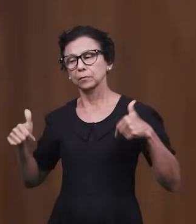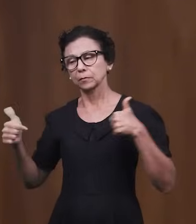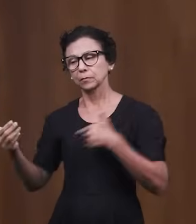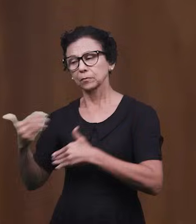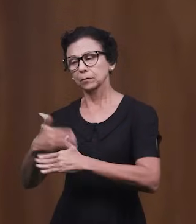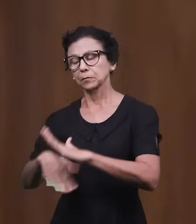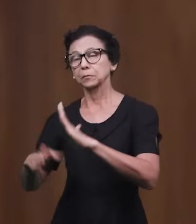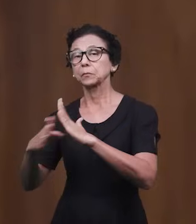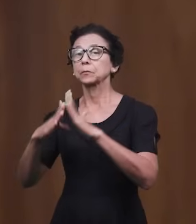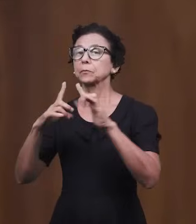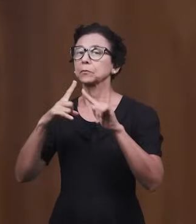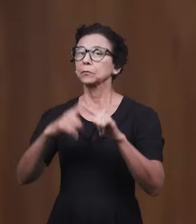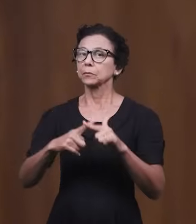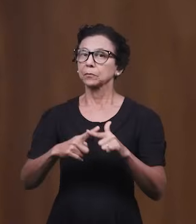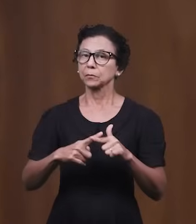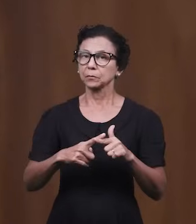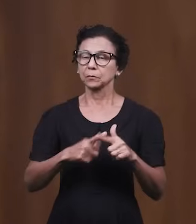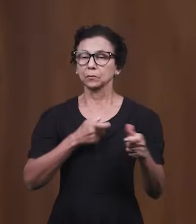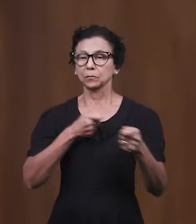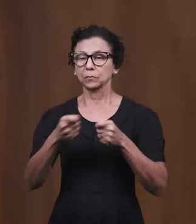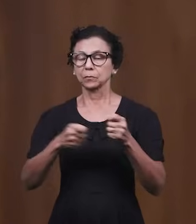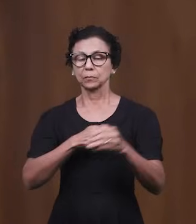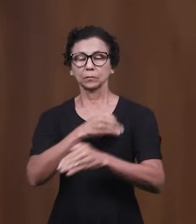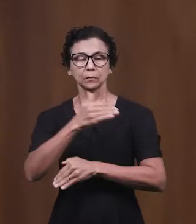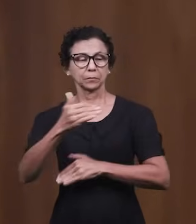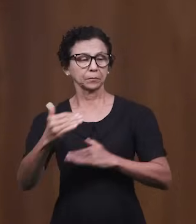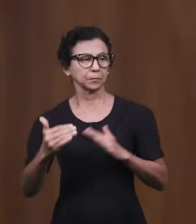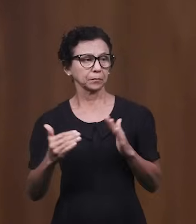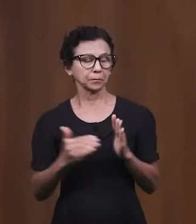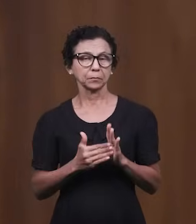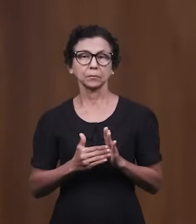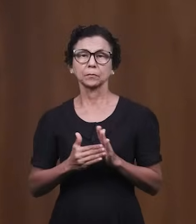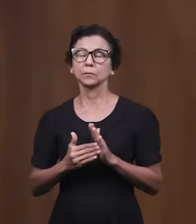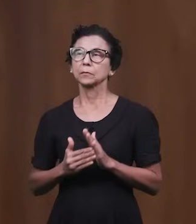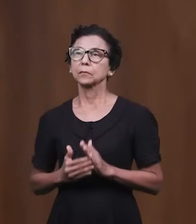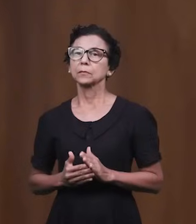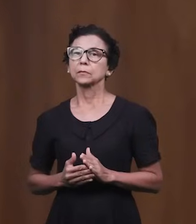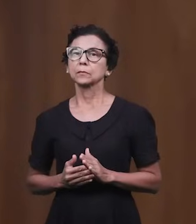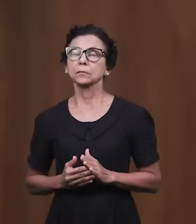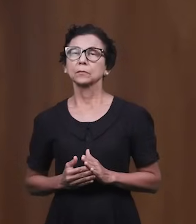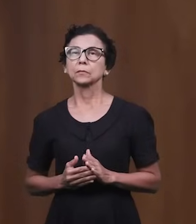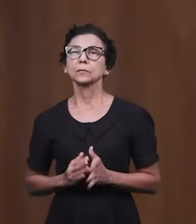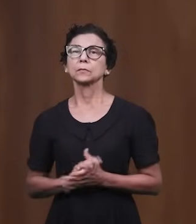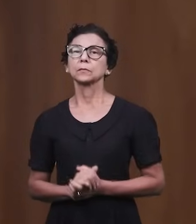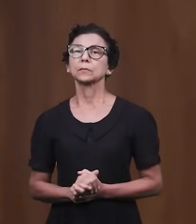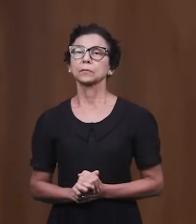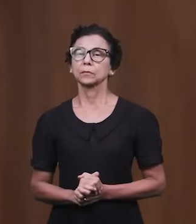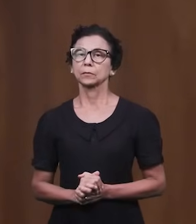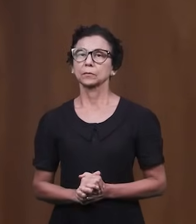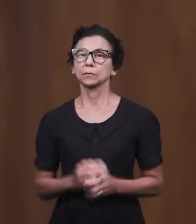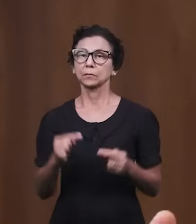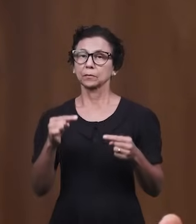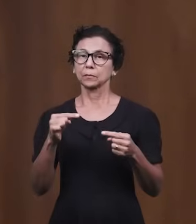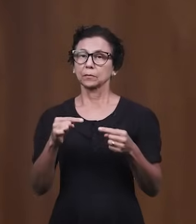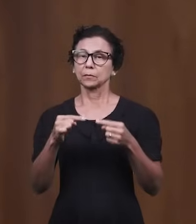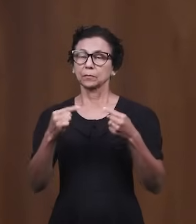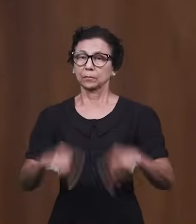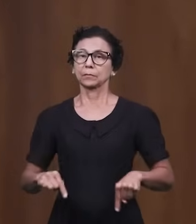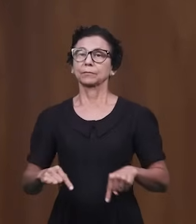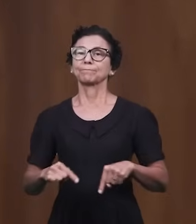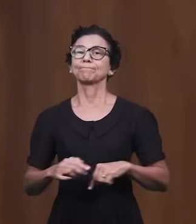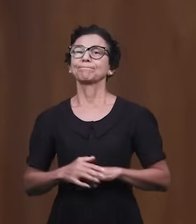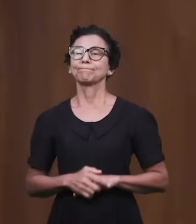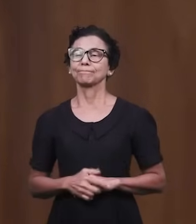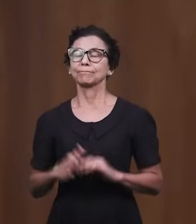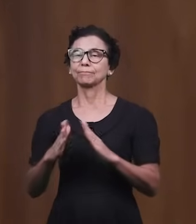o governo completo da igreja. Então nós podemos dizer que manter a unidade do corpo é um grande desafio. Grande desafio